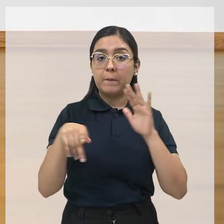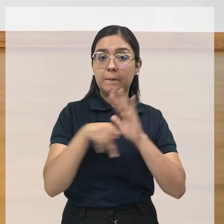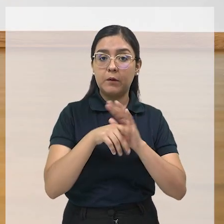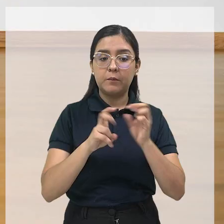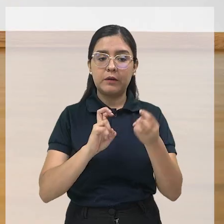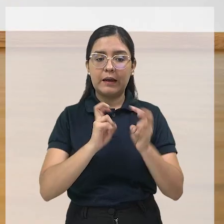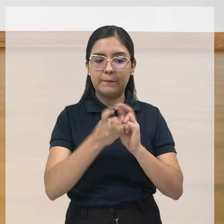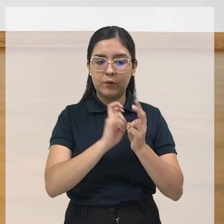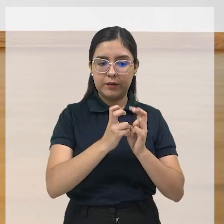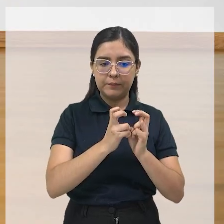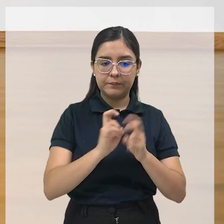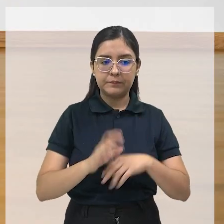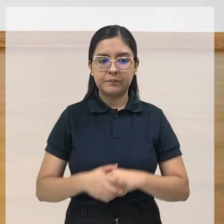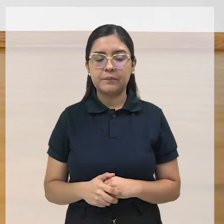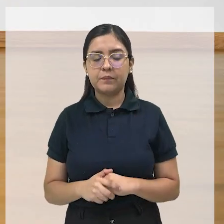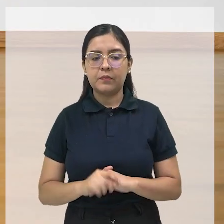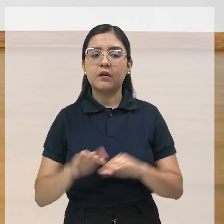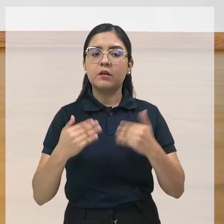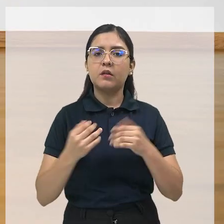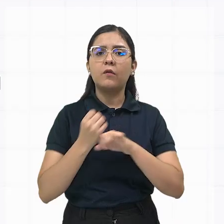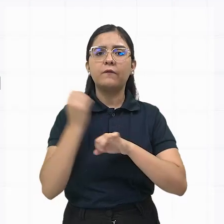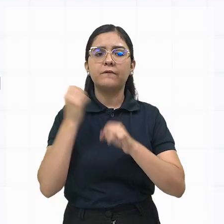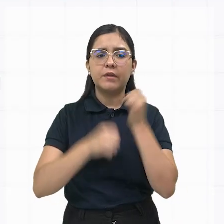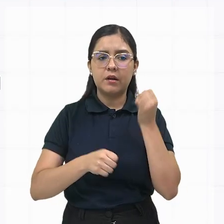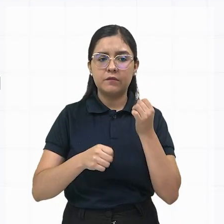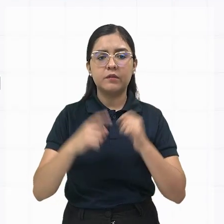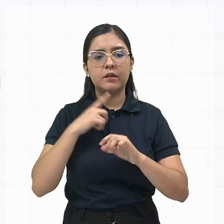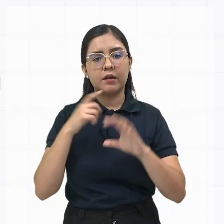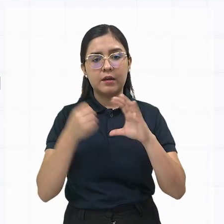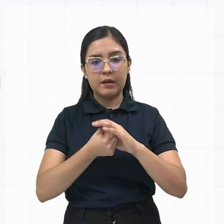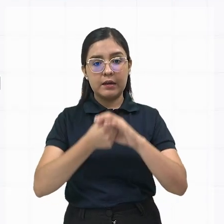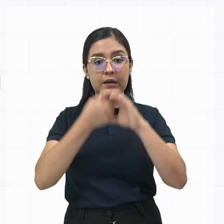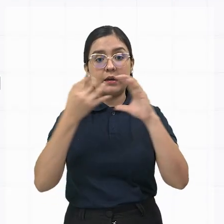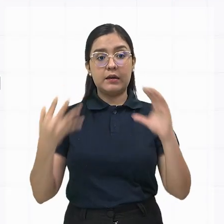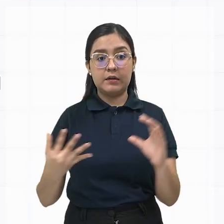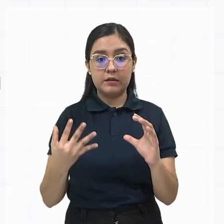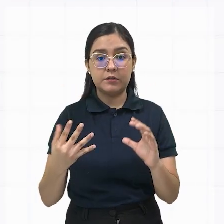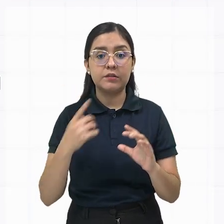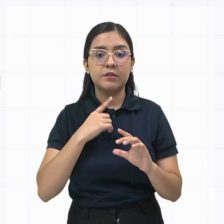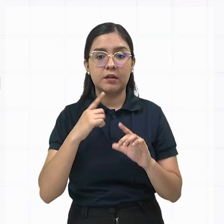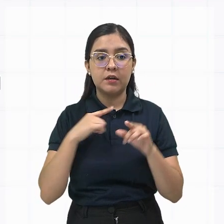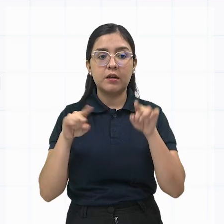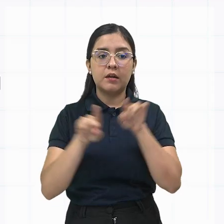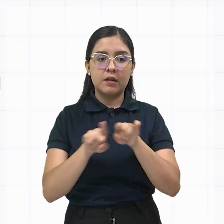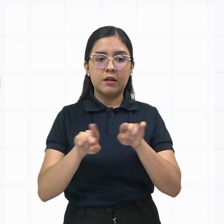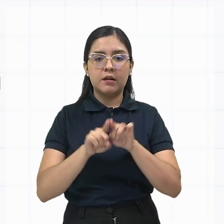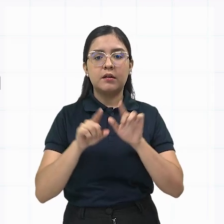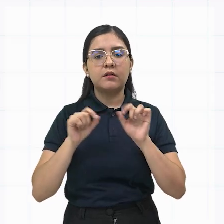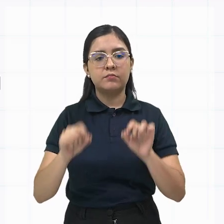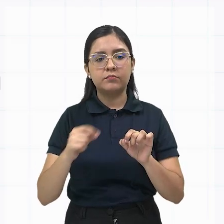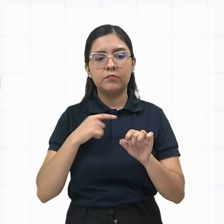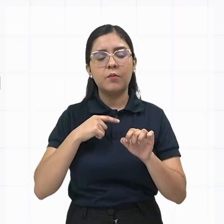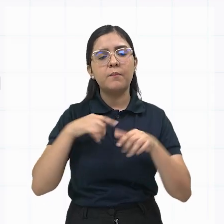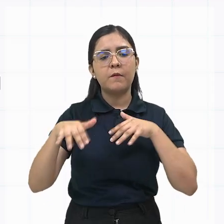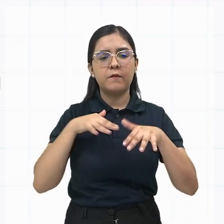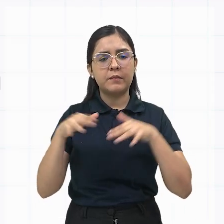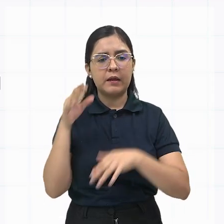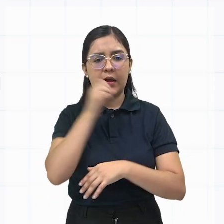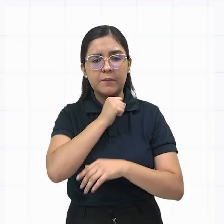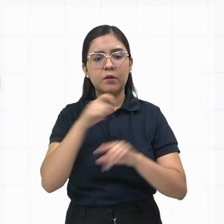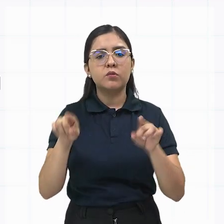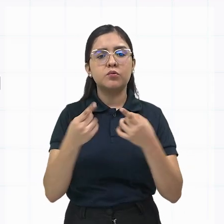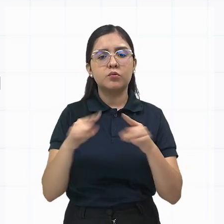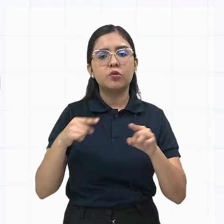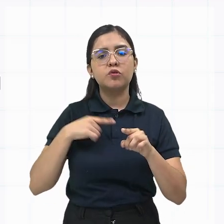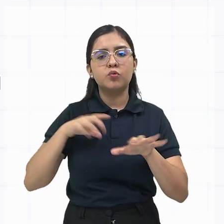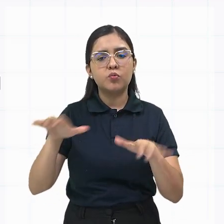da capoeira. O frevo, ele caracteriza-se por ser uma marchinha acelerada, ao som